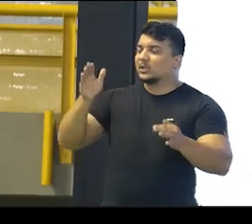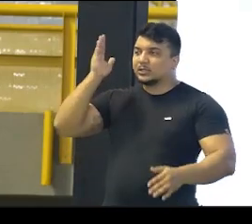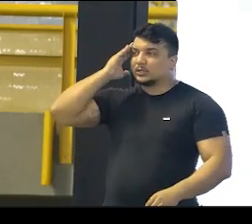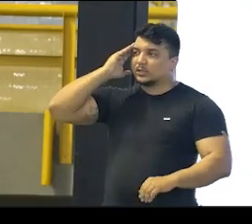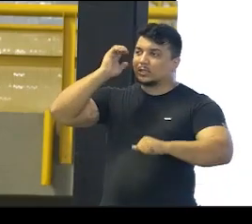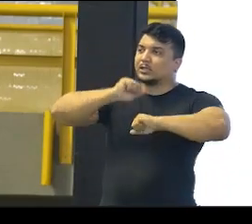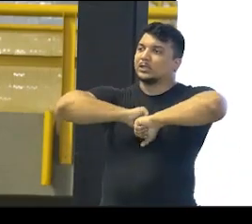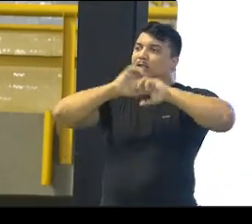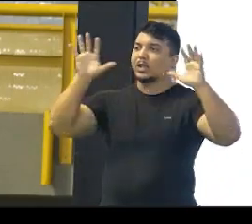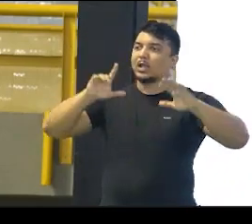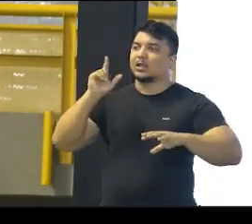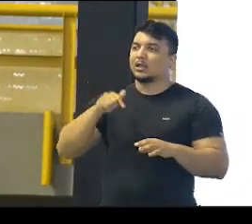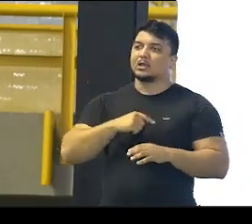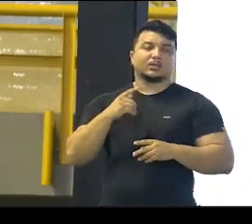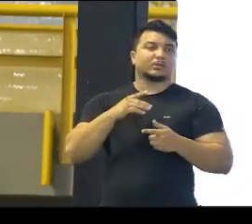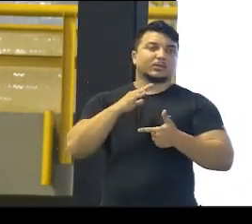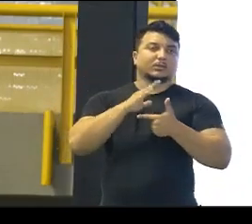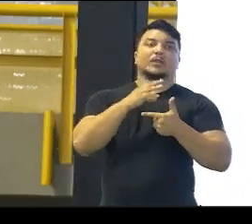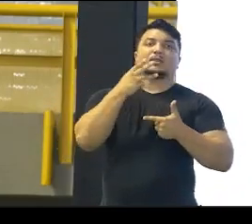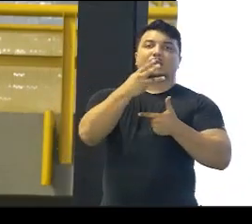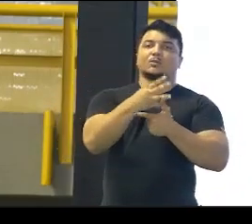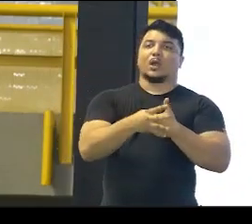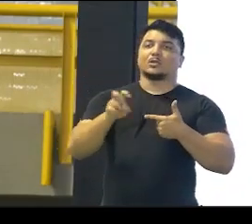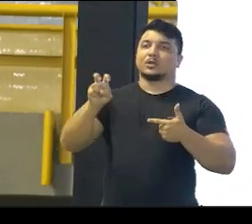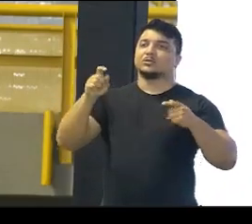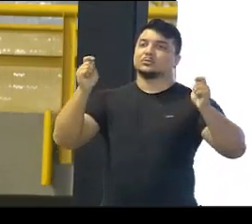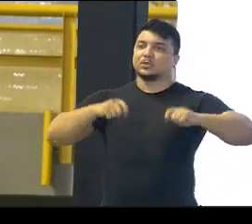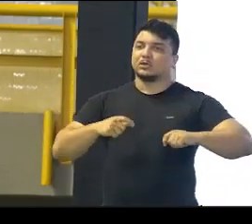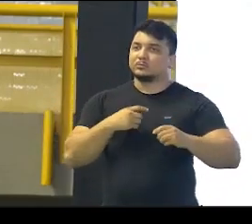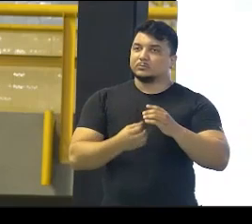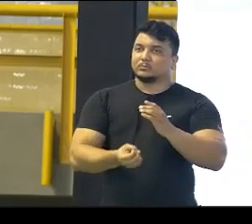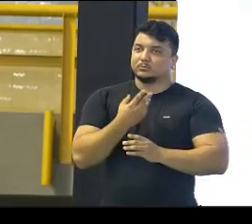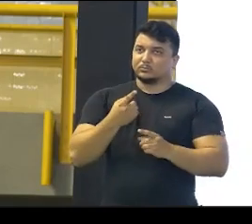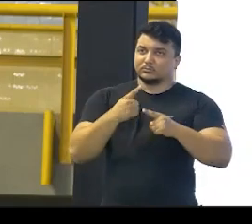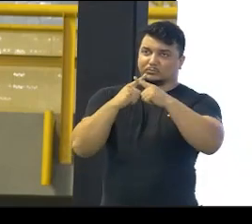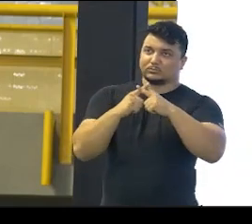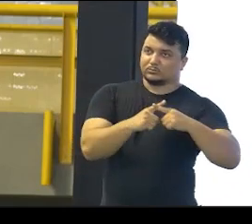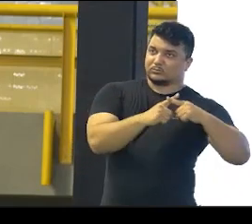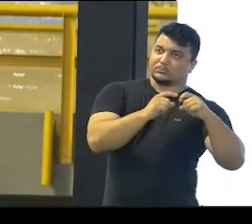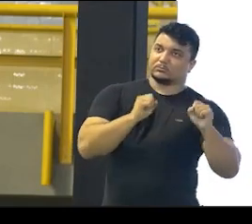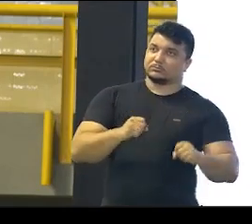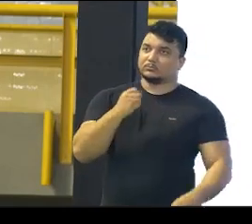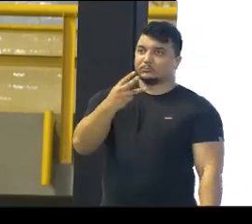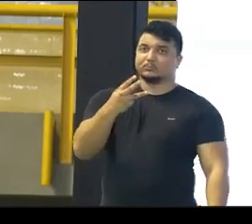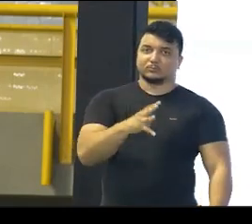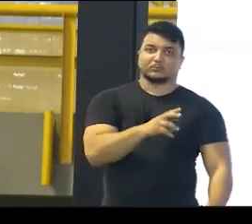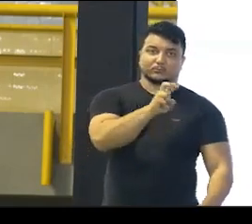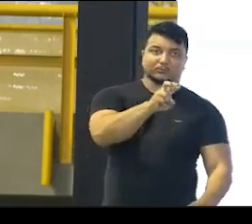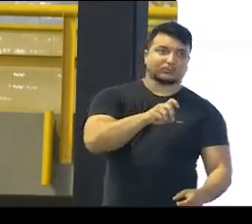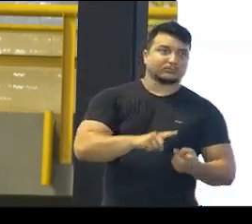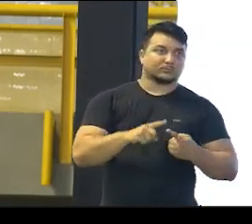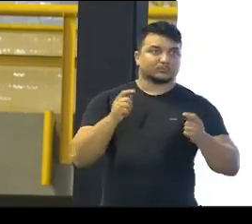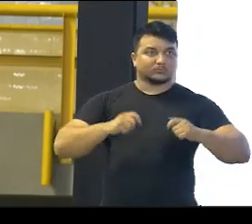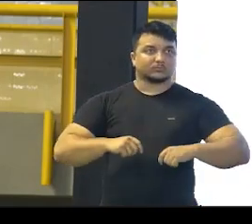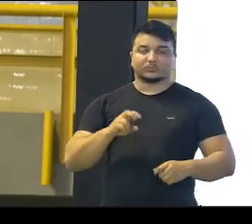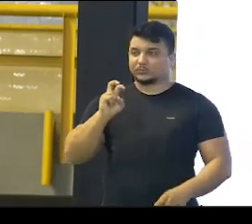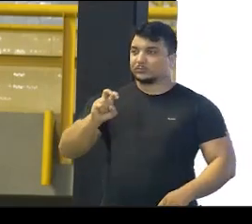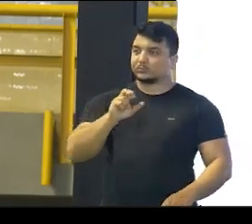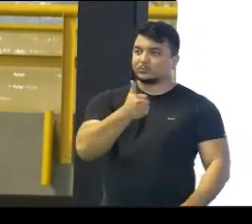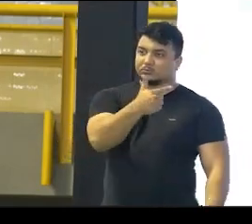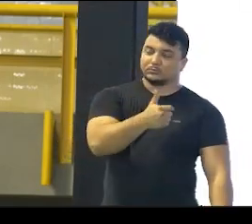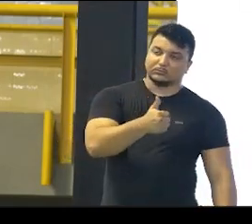125. Perceberam como a gente resolveu uma questão dessa sem fazer uma